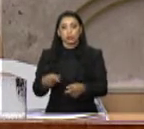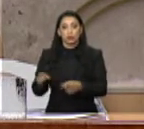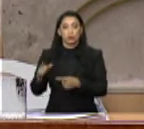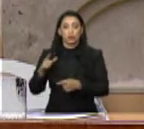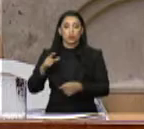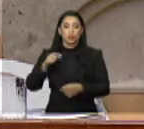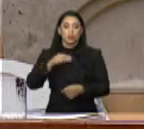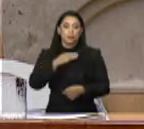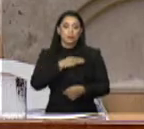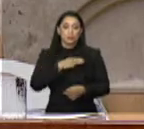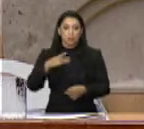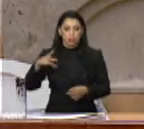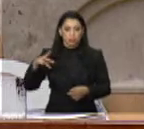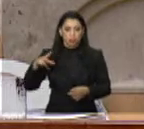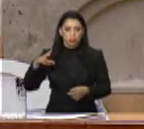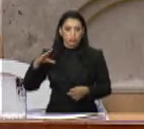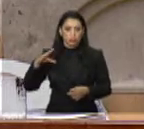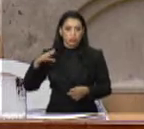Catarina